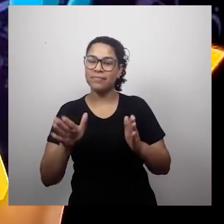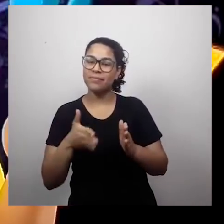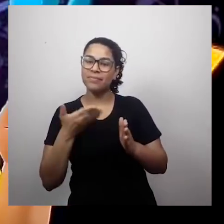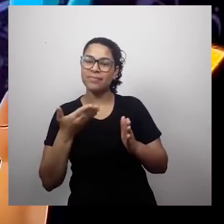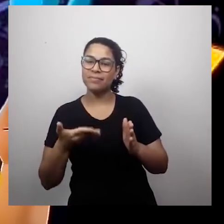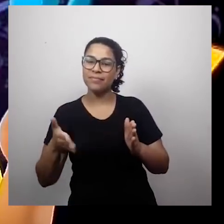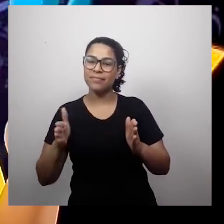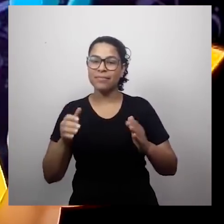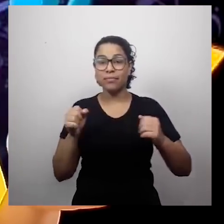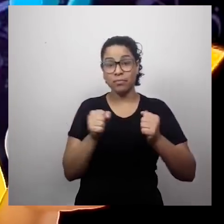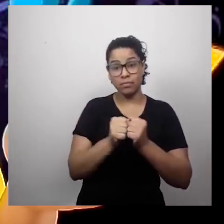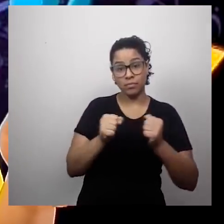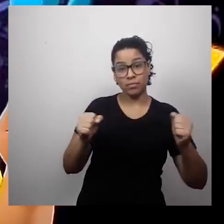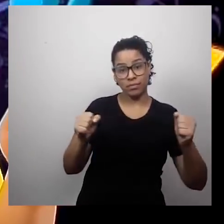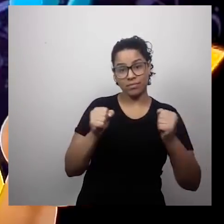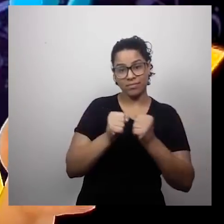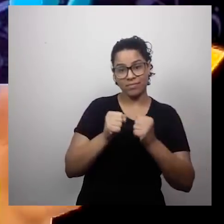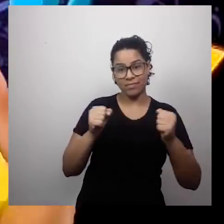Accordion,